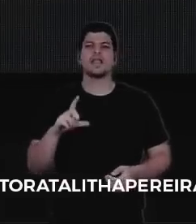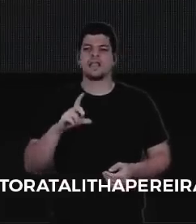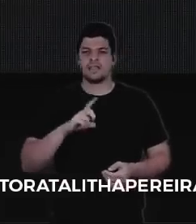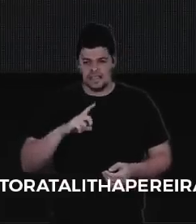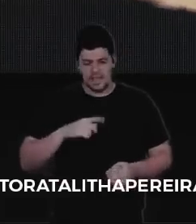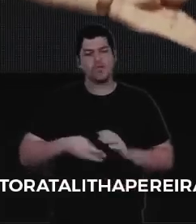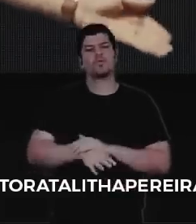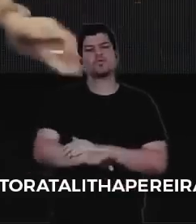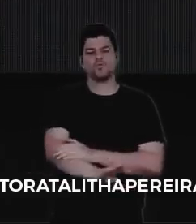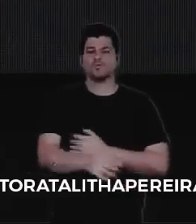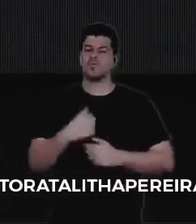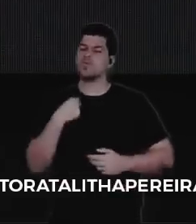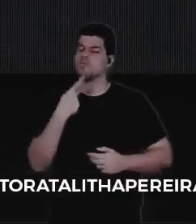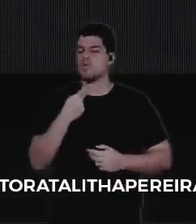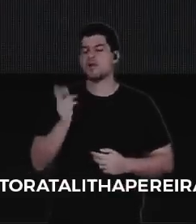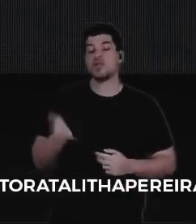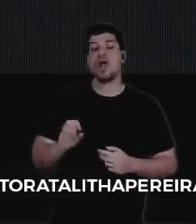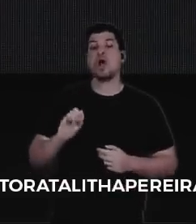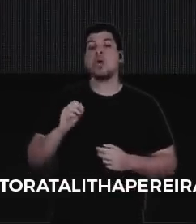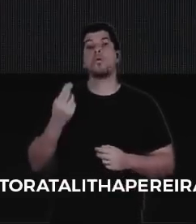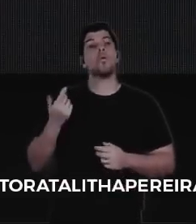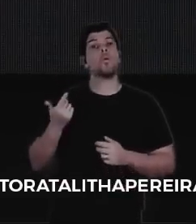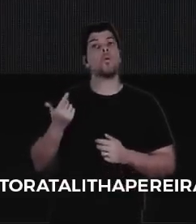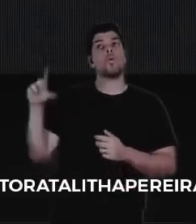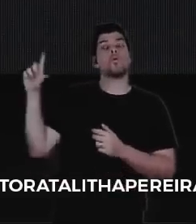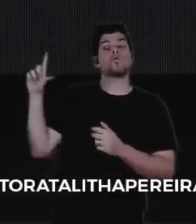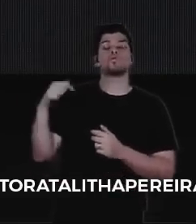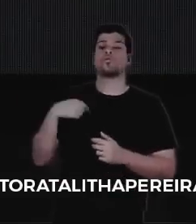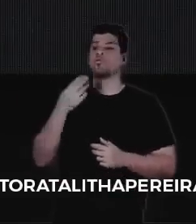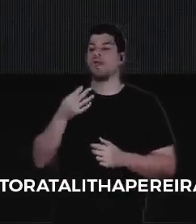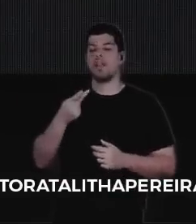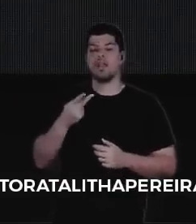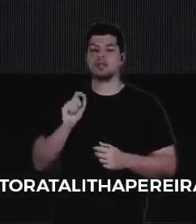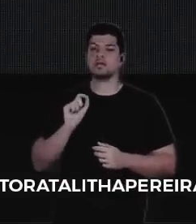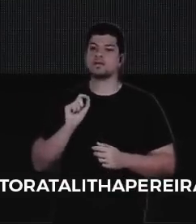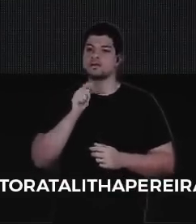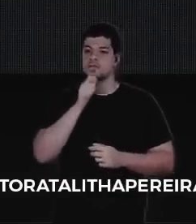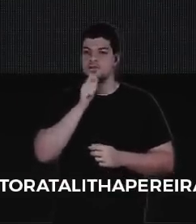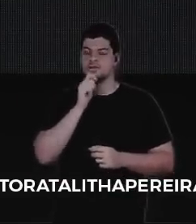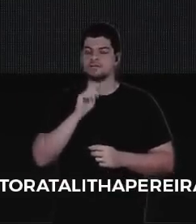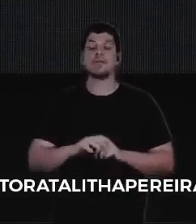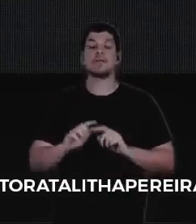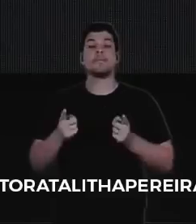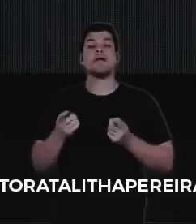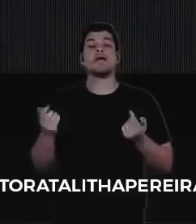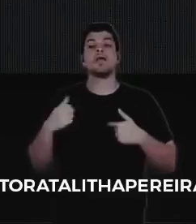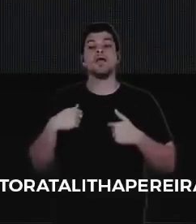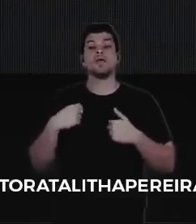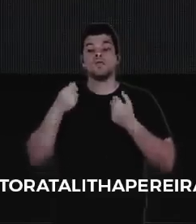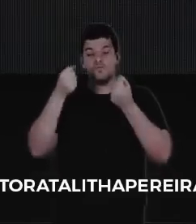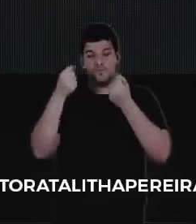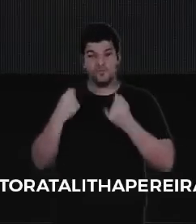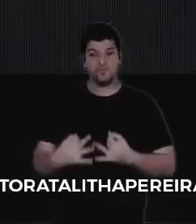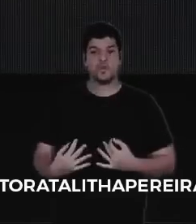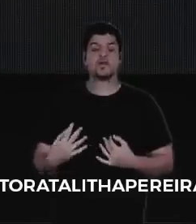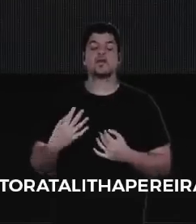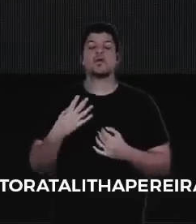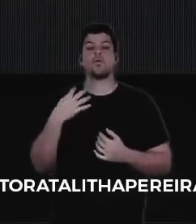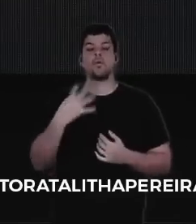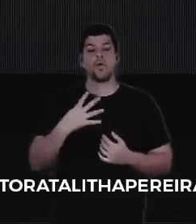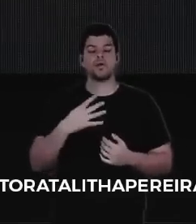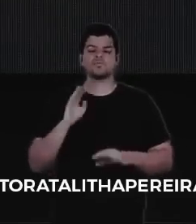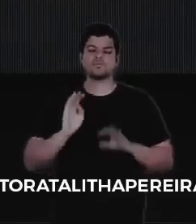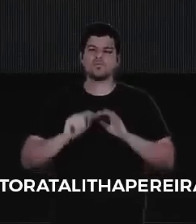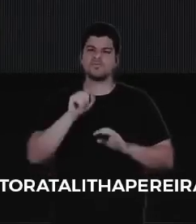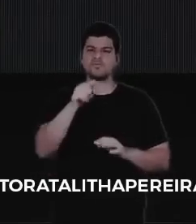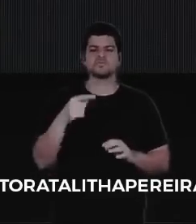não mencionei. Mas talvez, dos quatro que eu vou mencionar hoje, você se encaixe